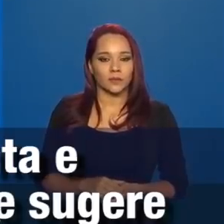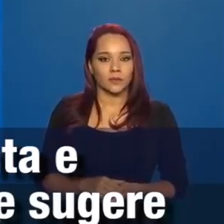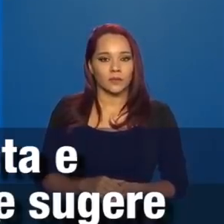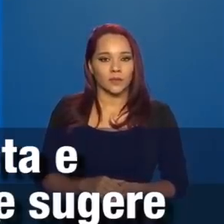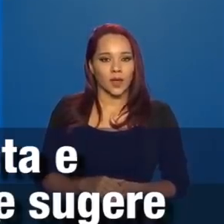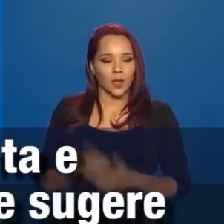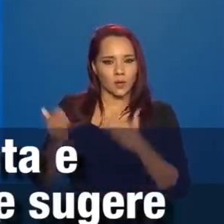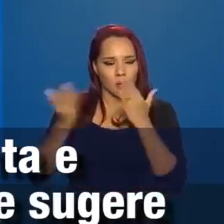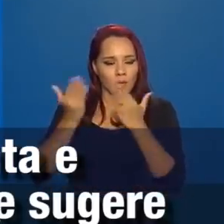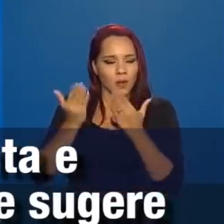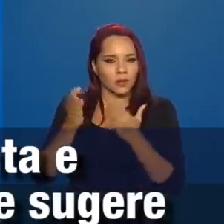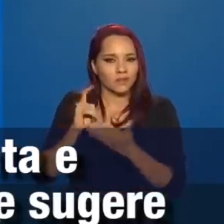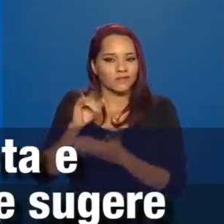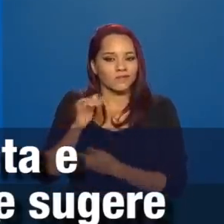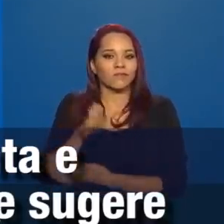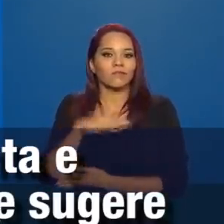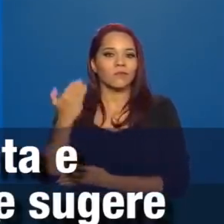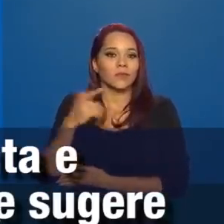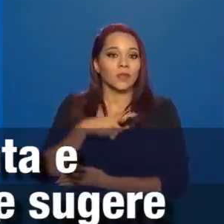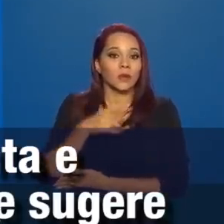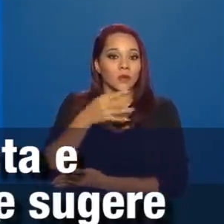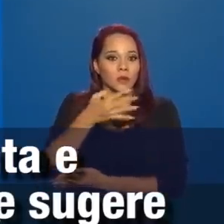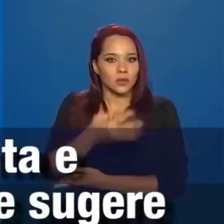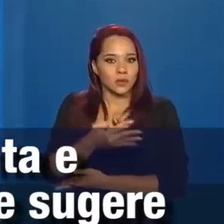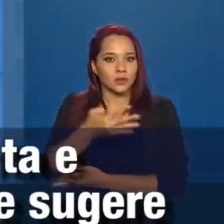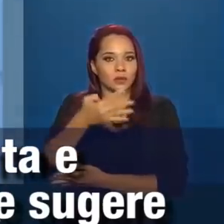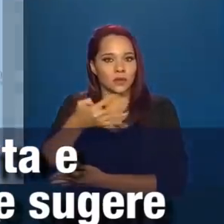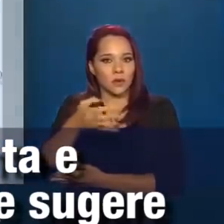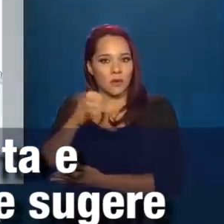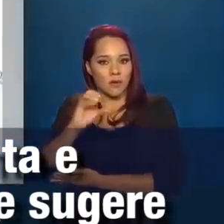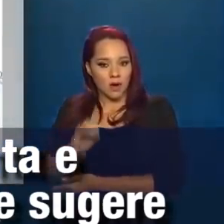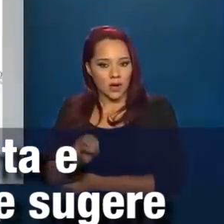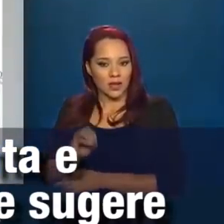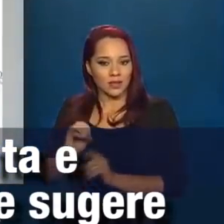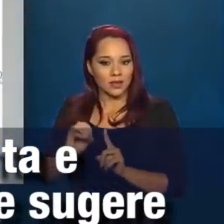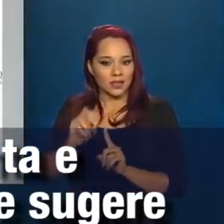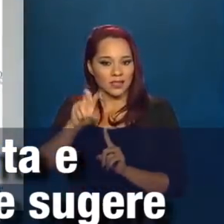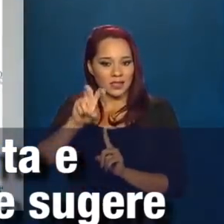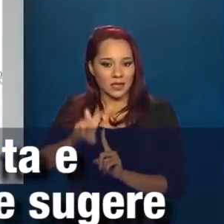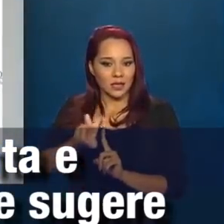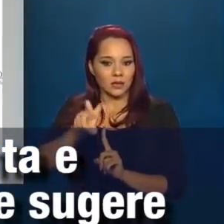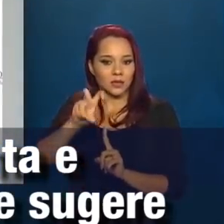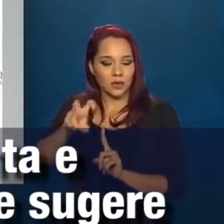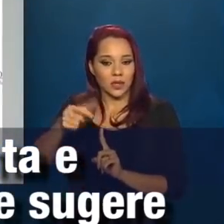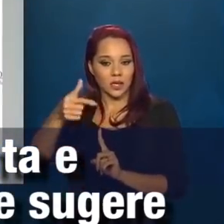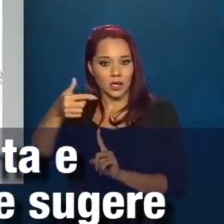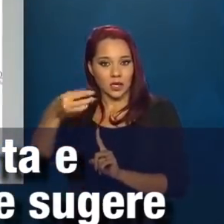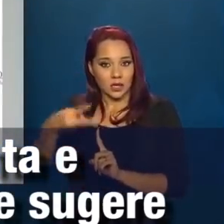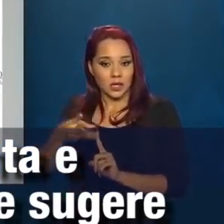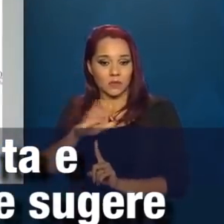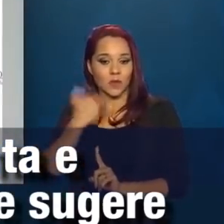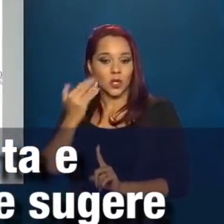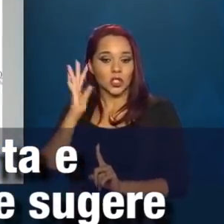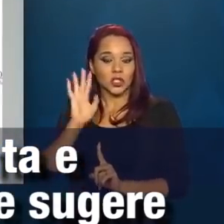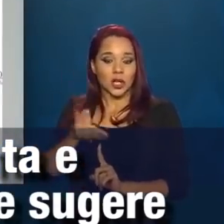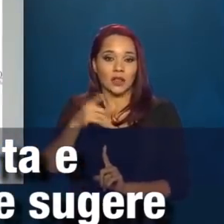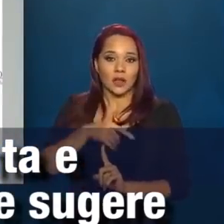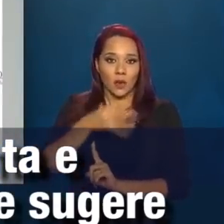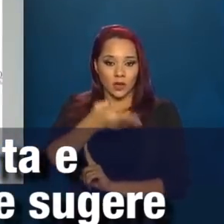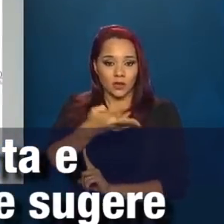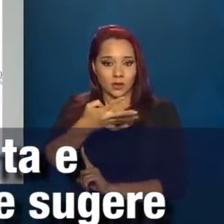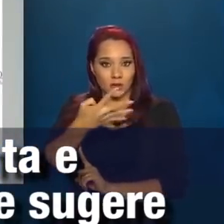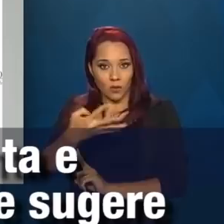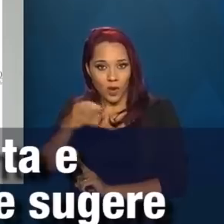Em relação aos óbitos, nós temos 440 destes 553 óbitos já com a investigação